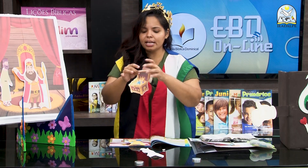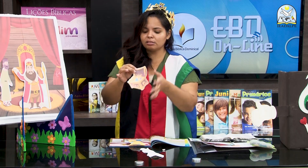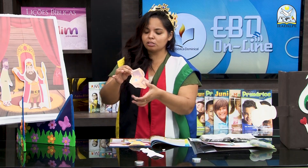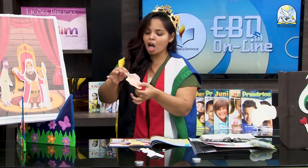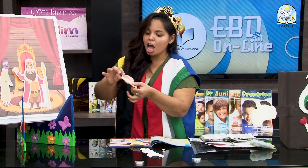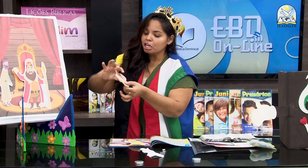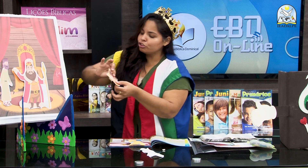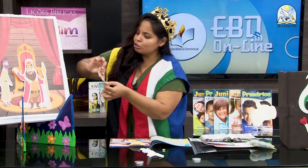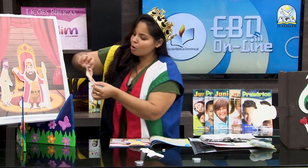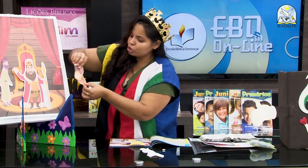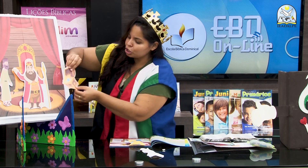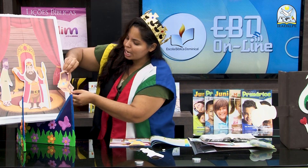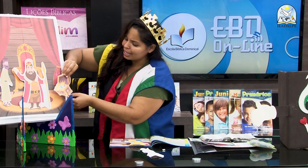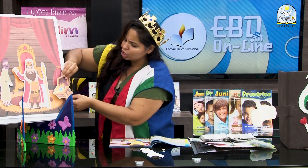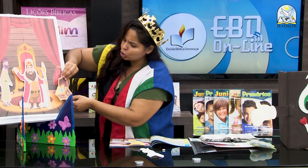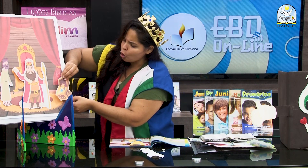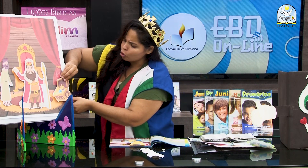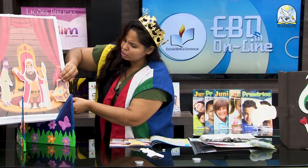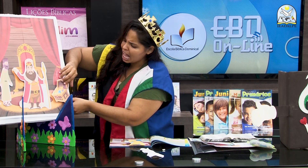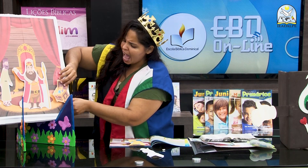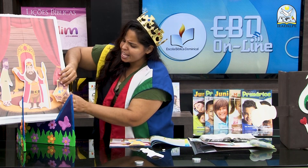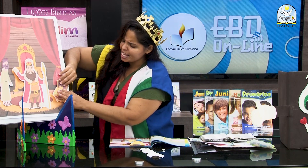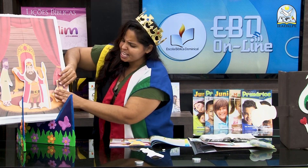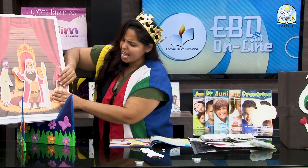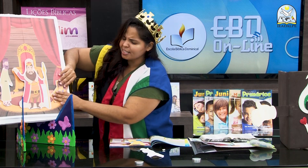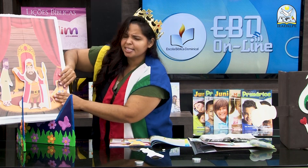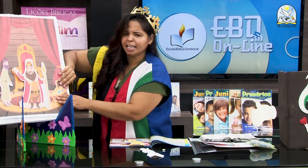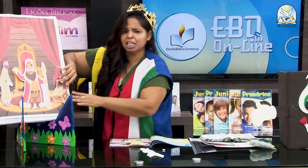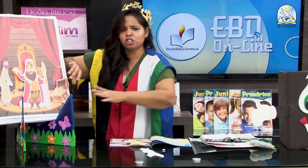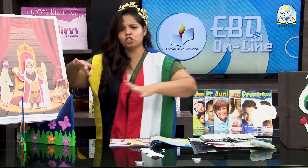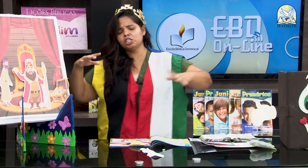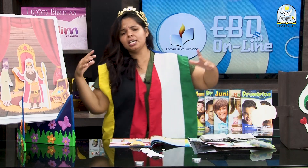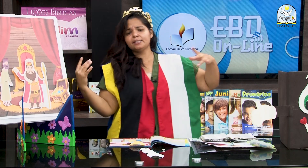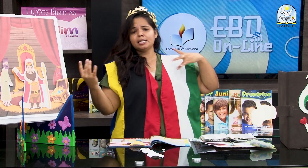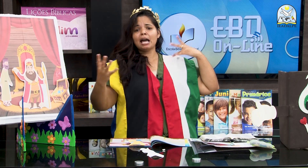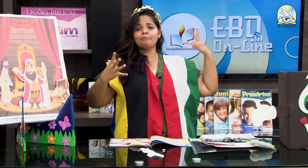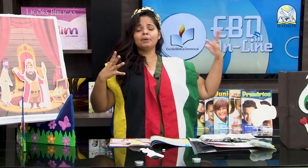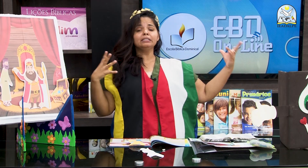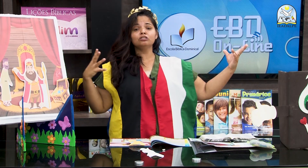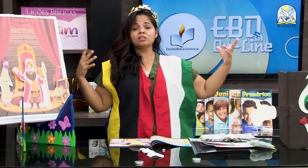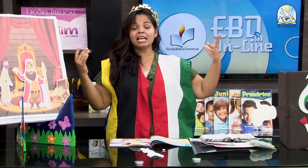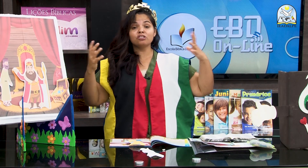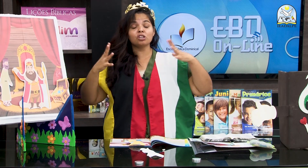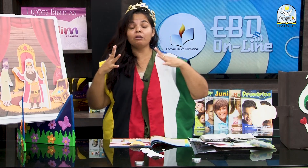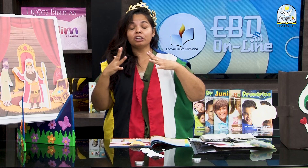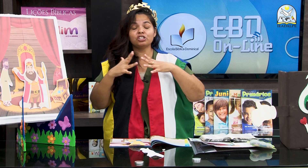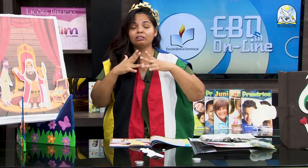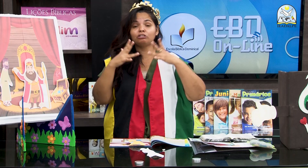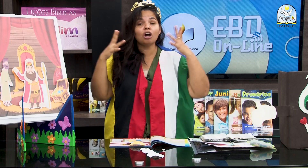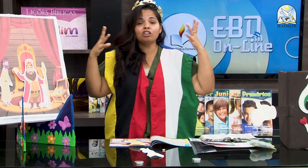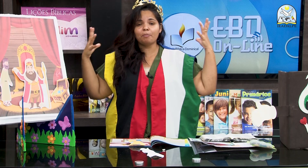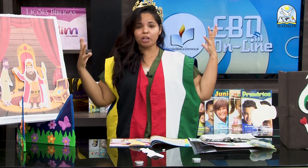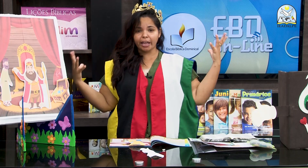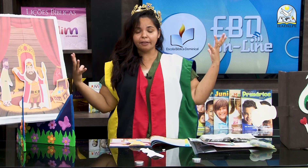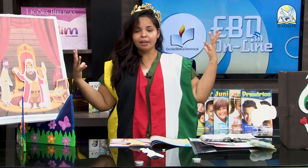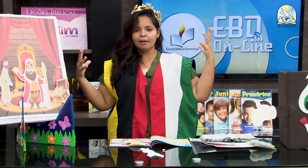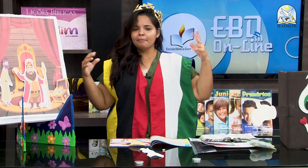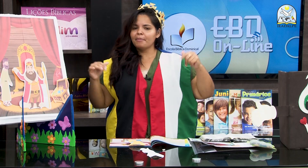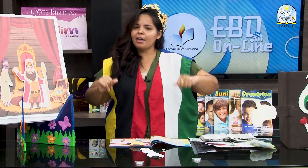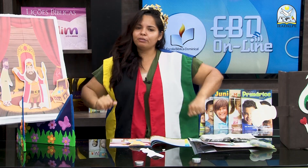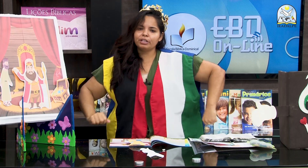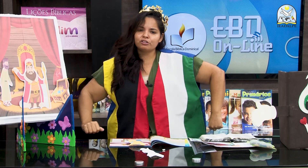questão, olha só, de mostrar toda a riqueza que tinha, se gabando, se achando que tinha todo o